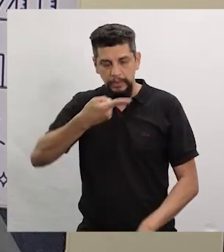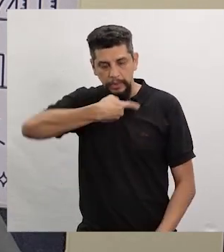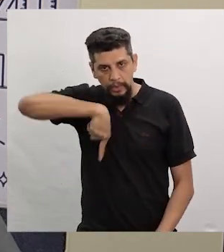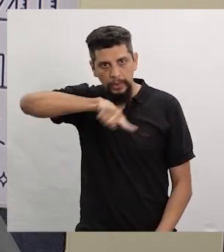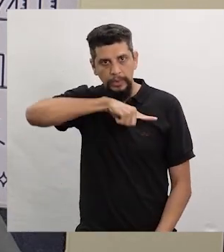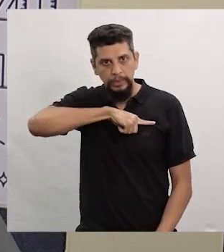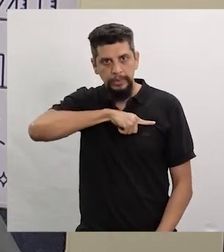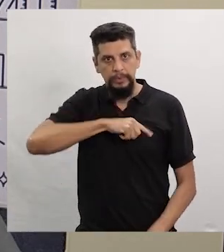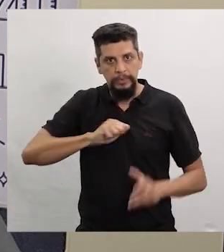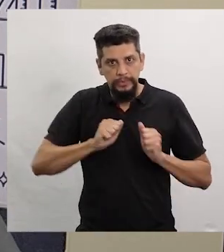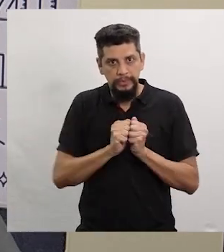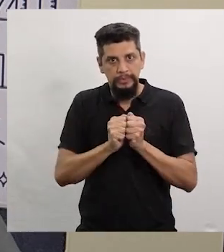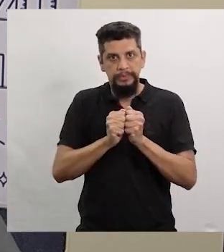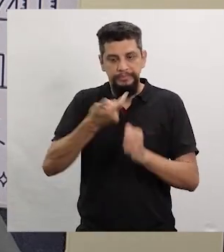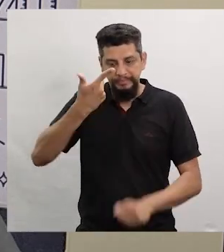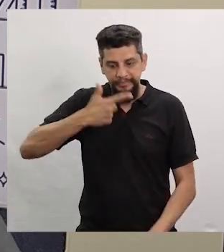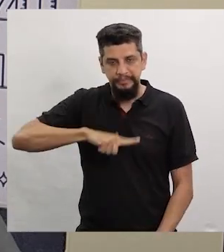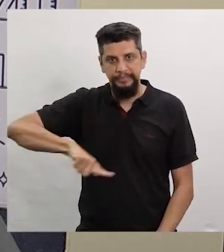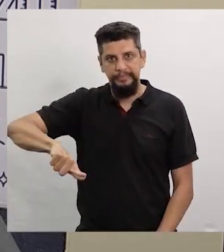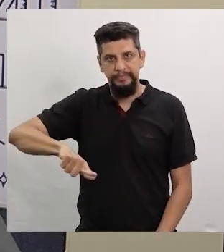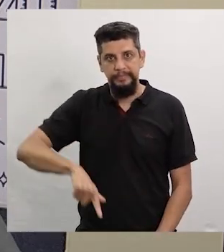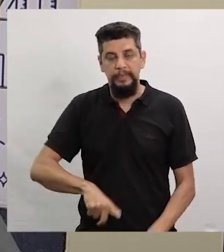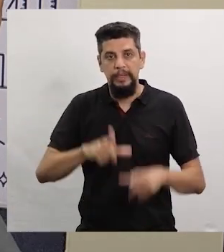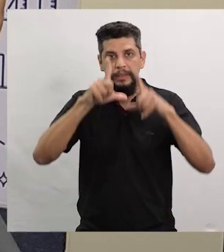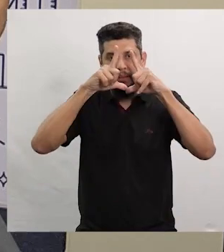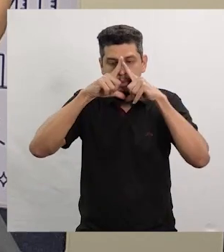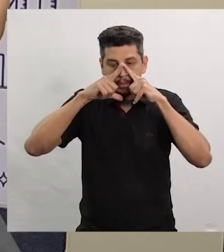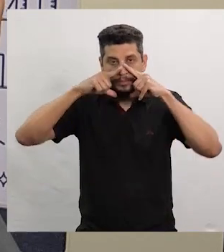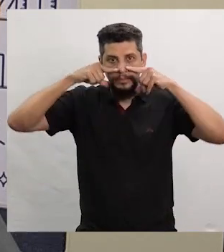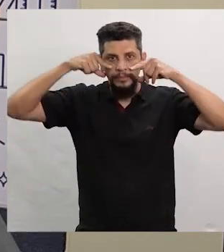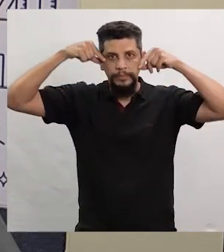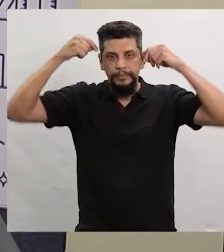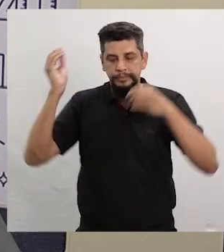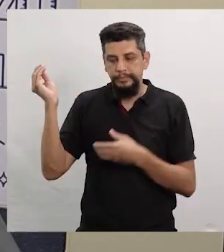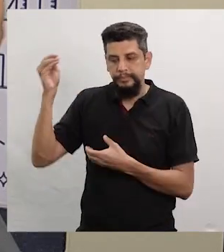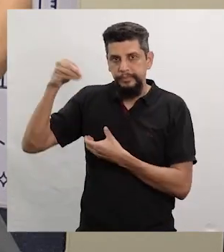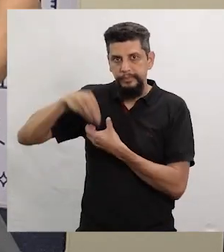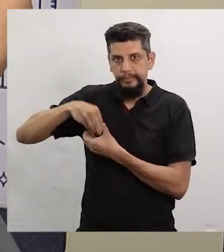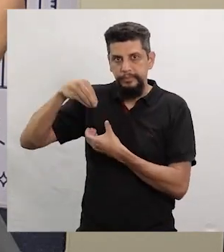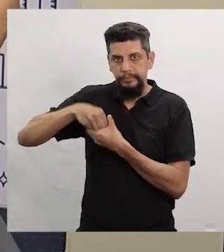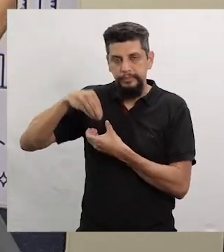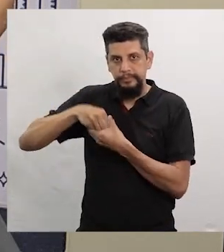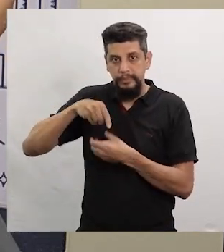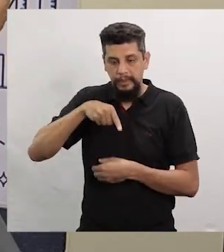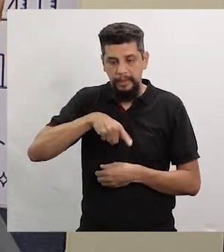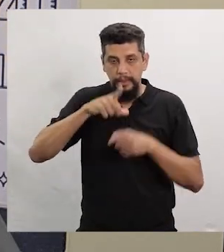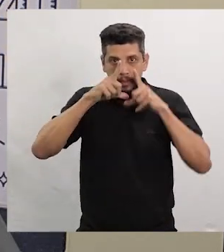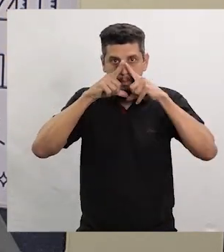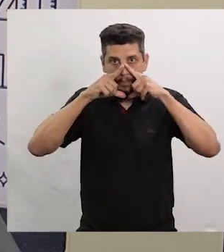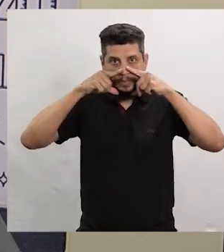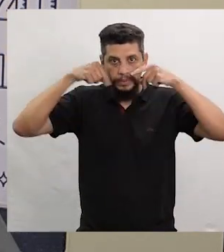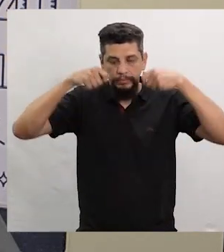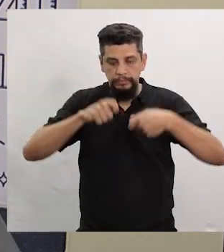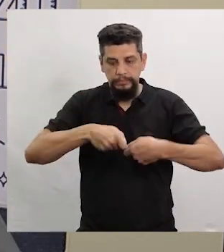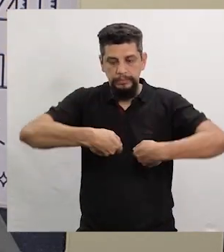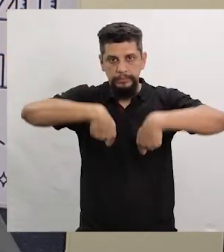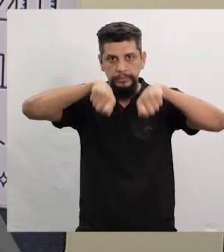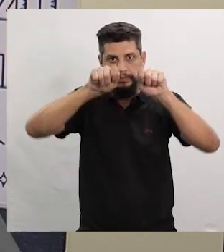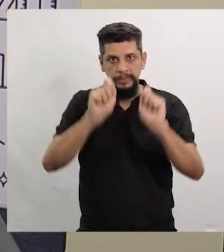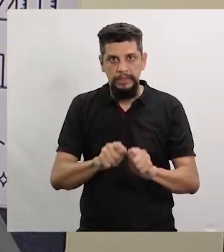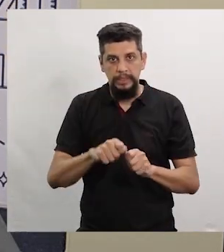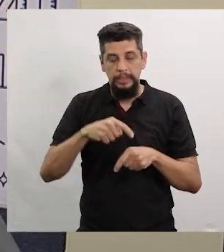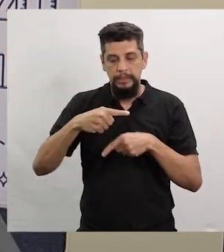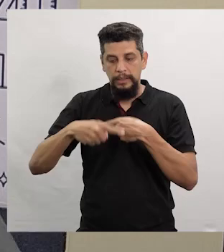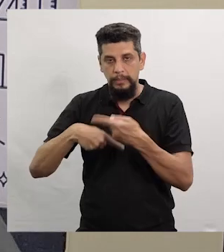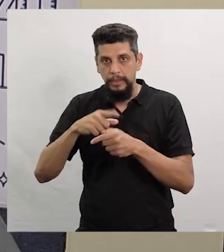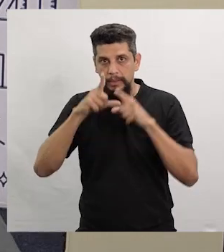estamos aqui novamente Vamos guardar Nossa máscara Nossa máscara é de tecido depois